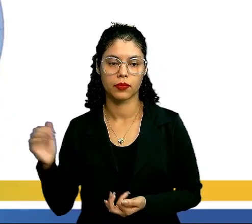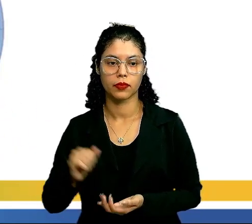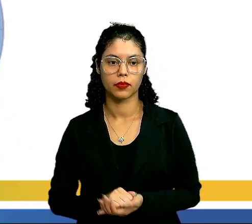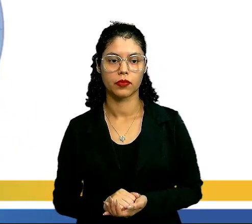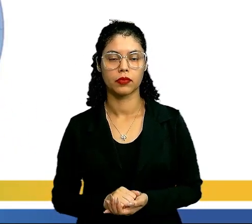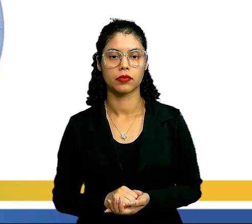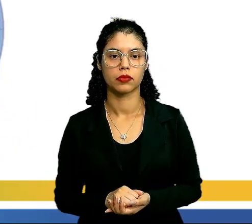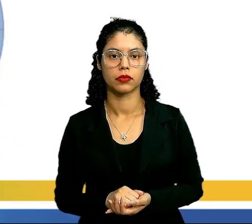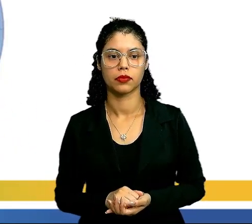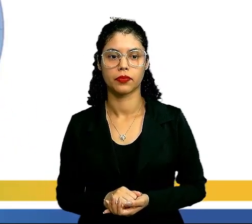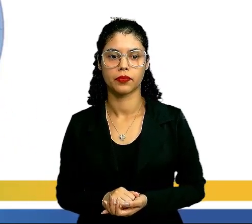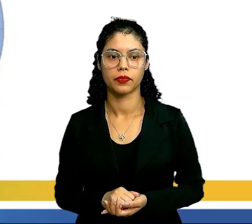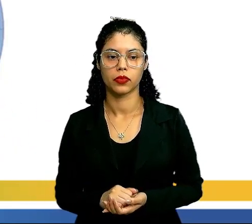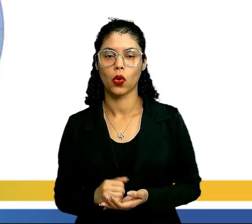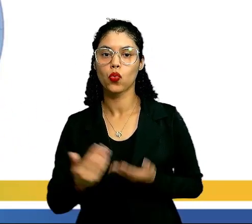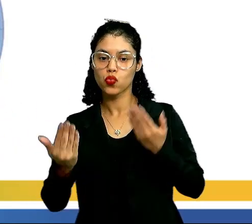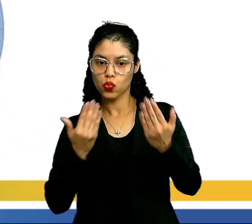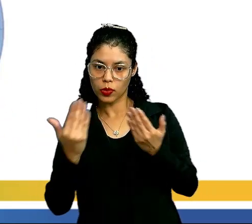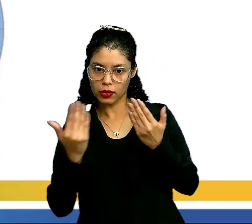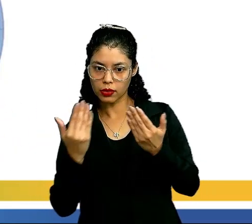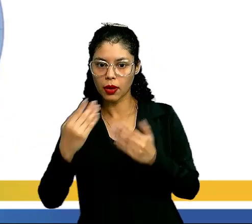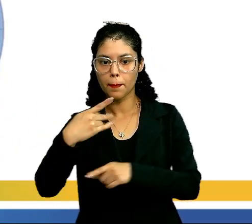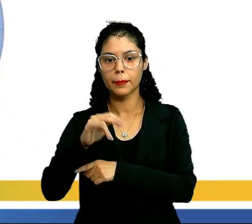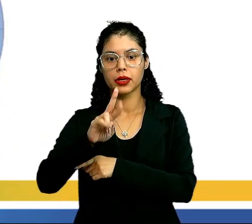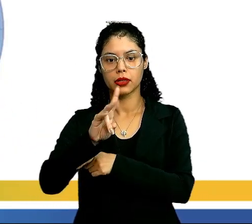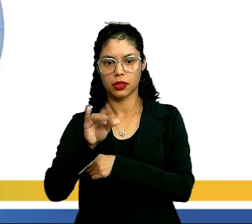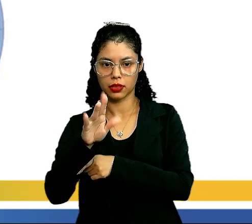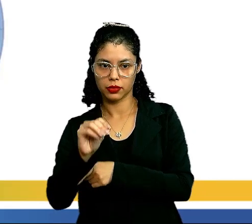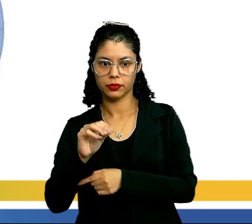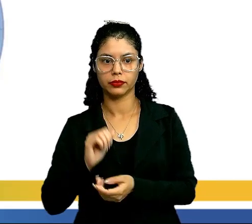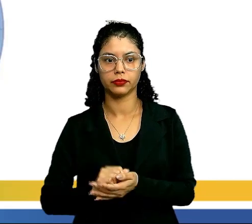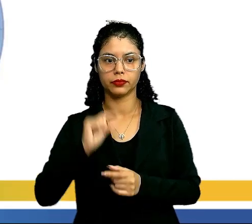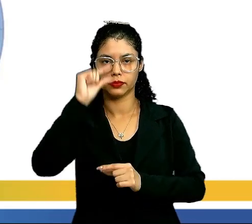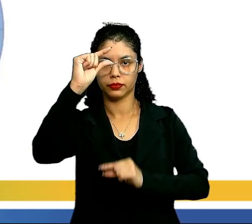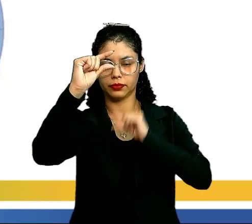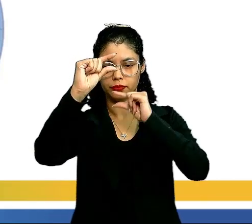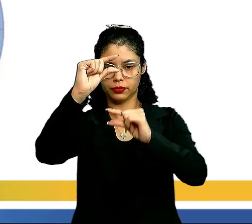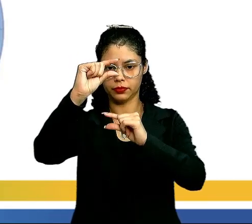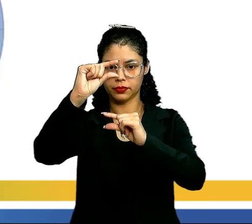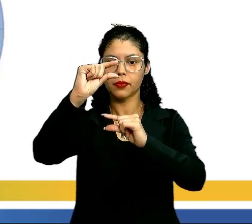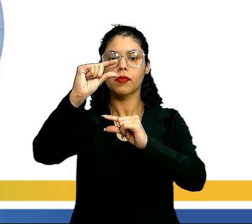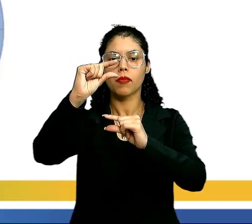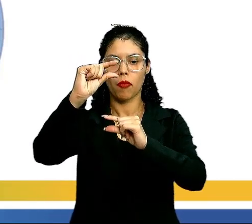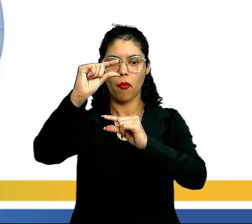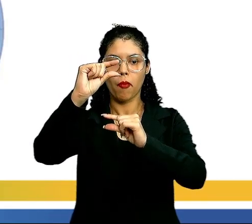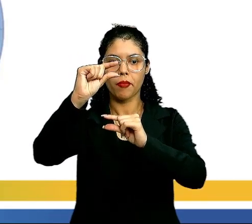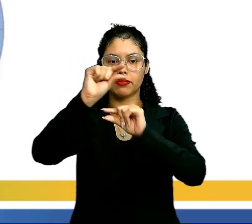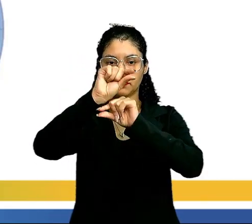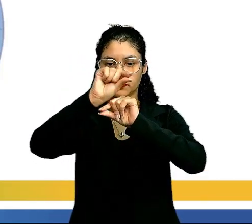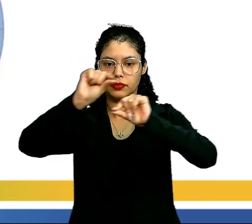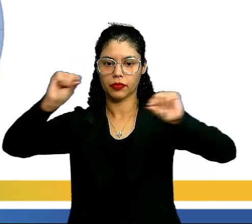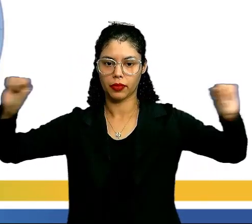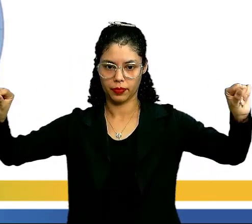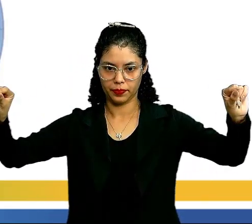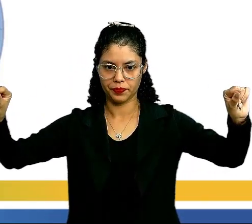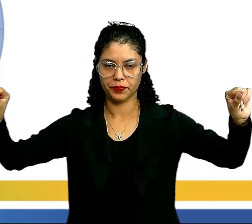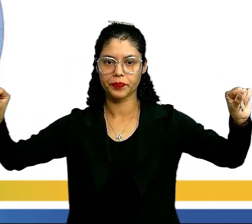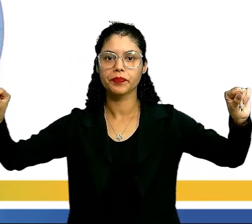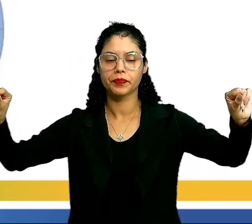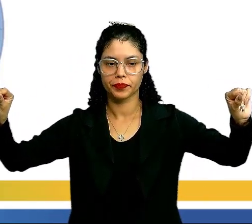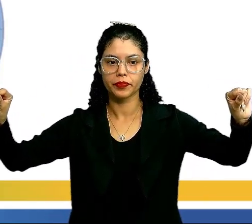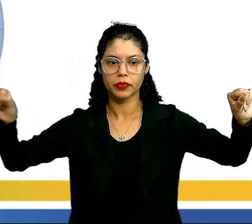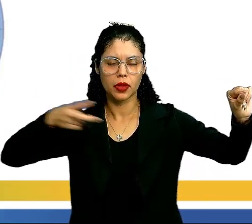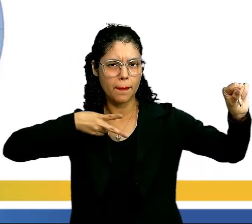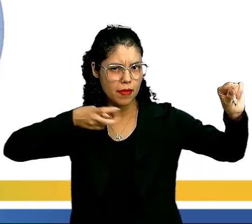aqui. Os paralelos, ó, eles são representados em linha reta.